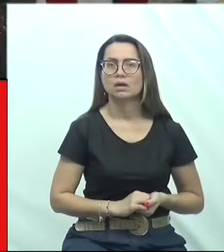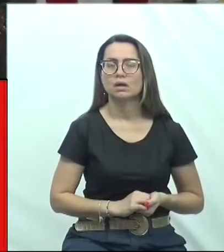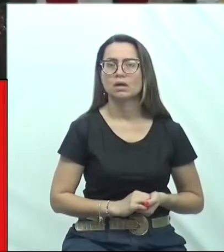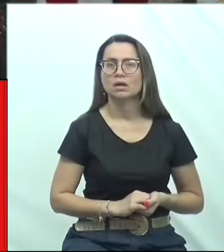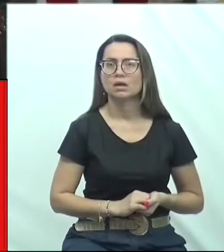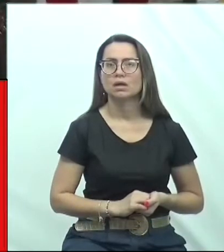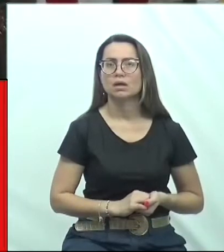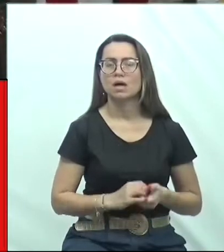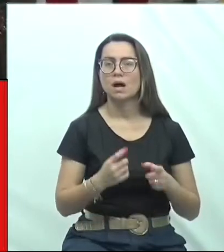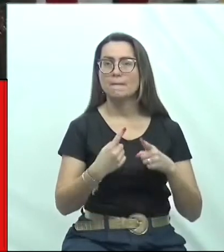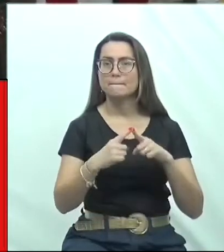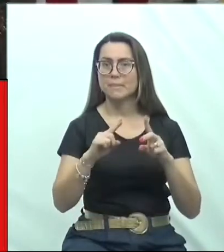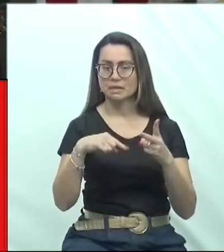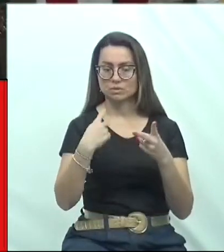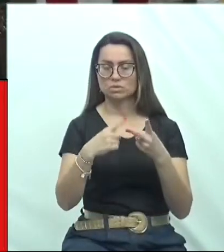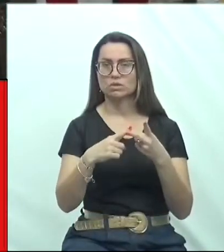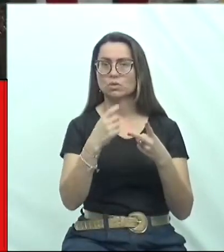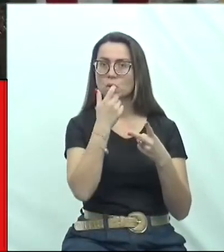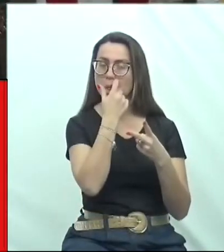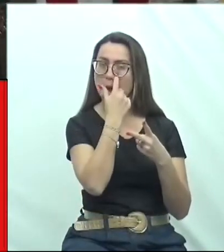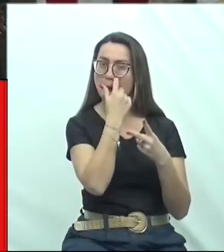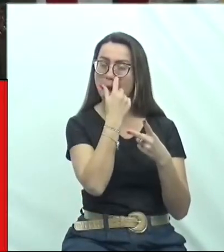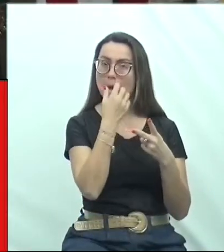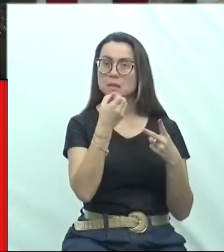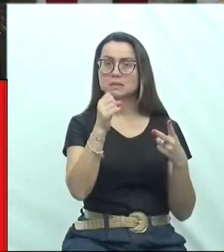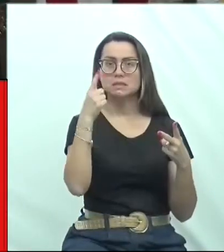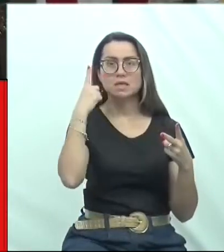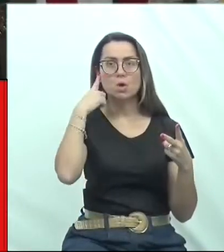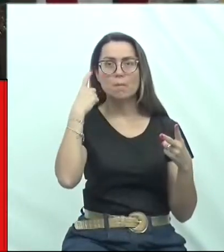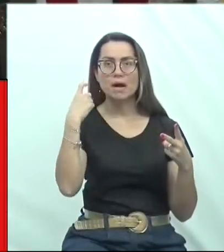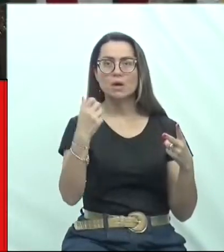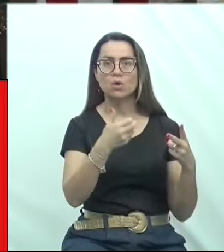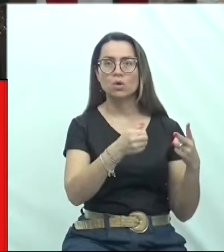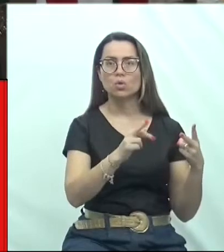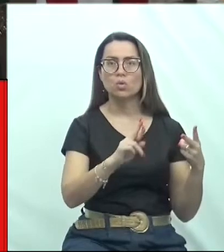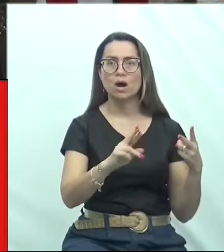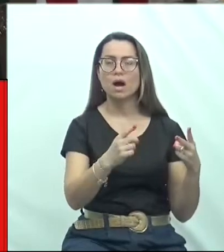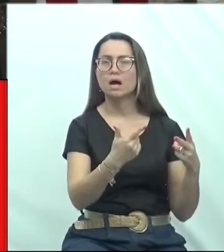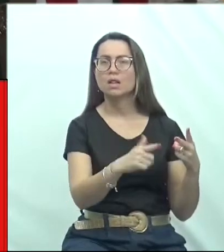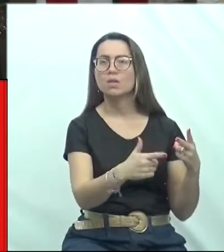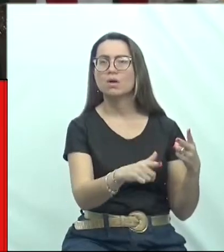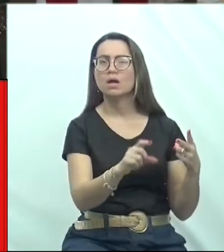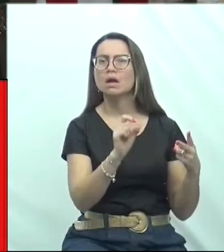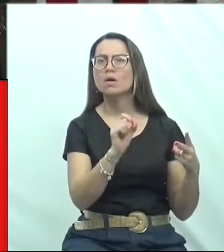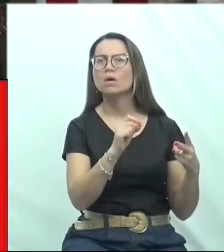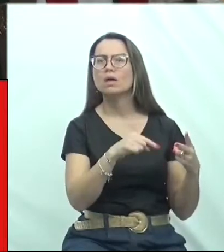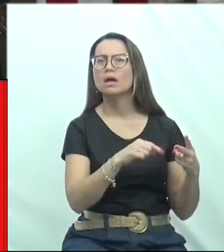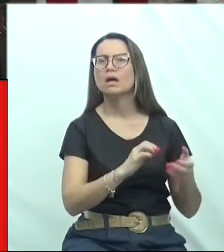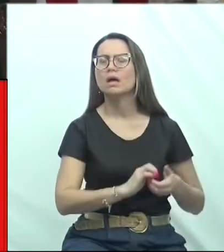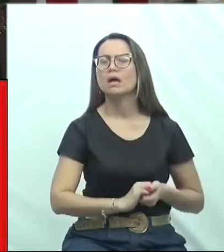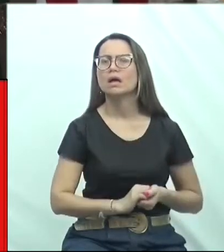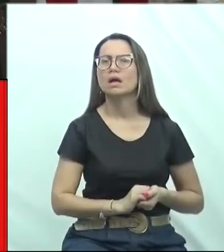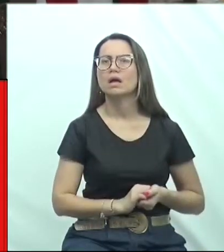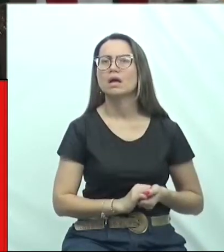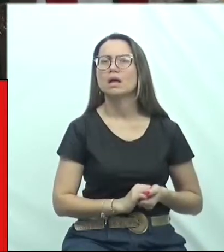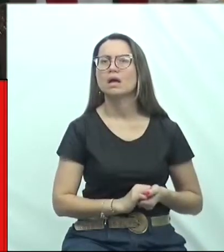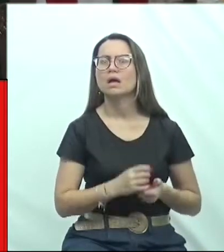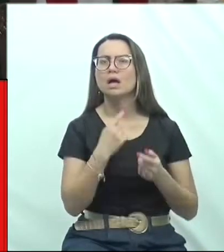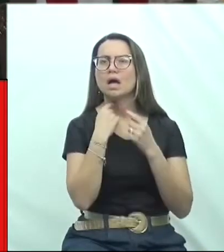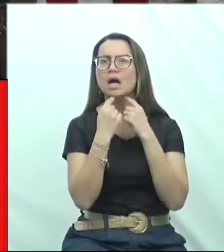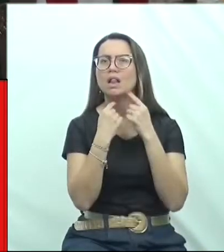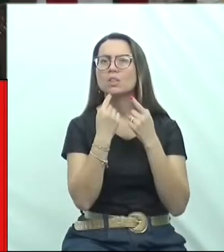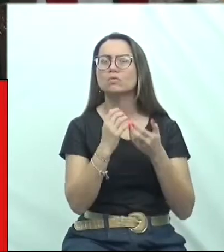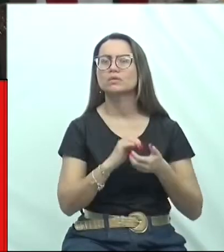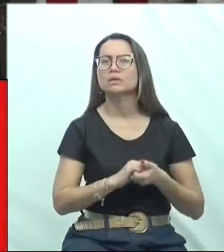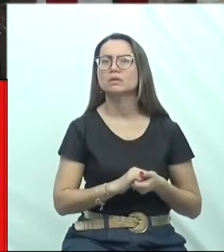o segundo ponto é o seguinte, se aquele barulho não era ar no hidrômetro, o que seria? Essa é a dúvida que eu tenho. Bom,